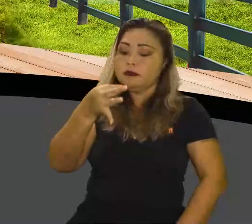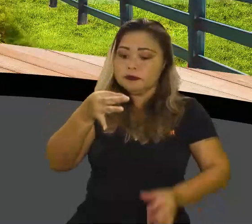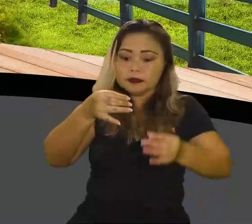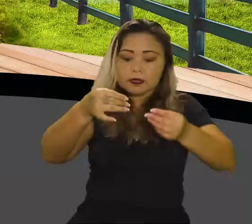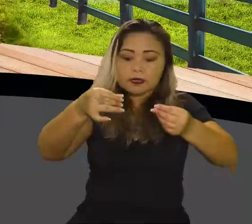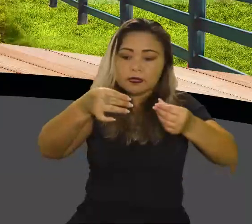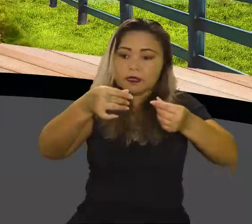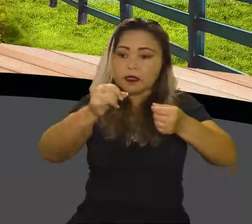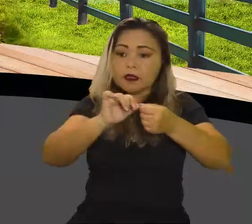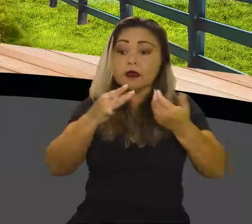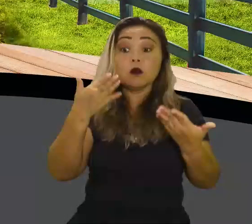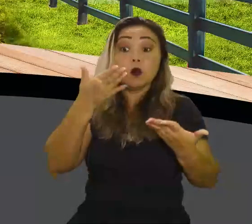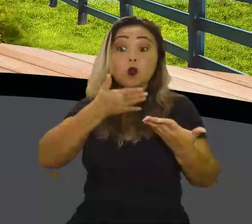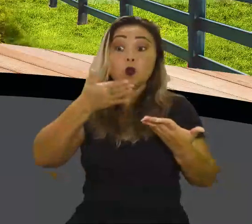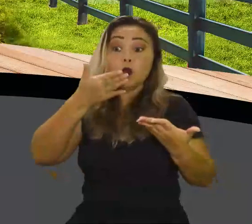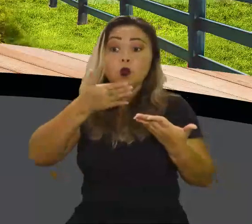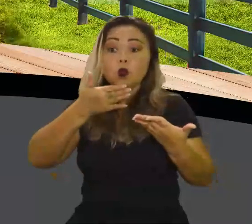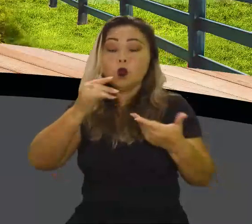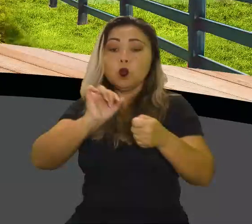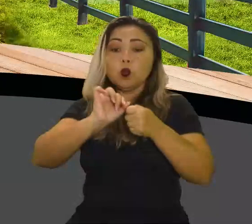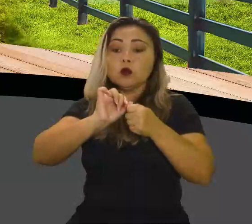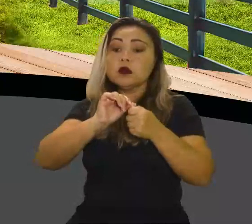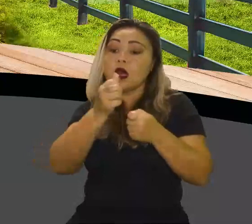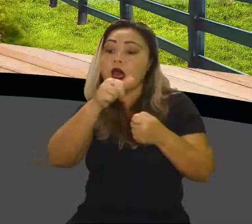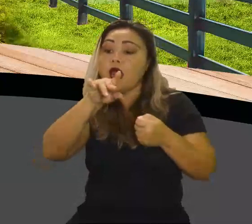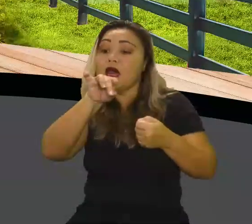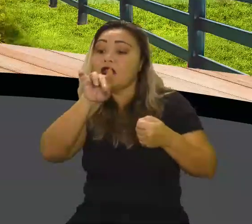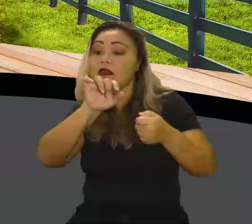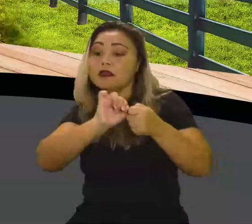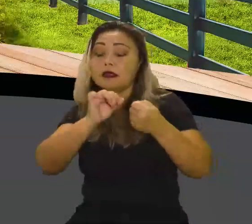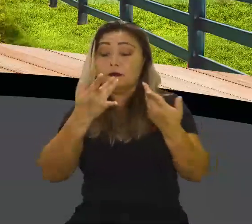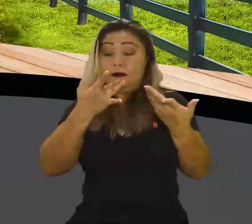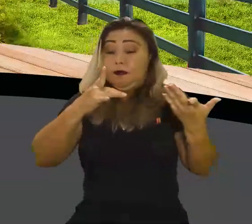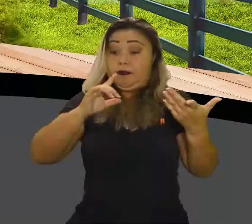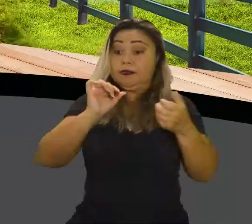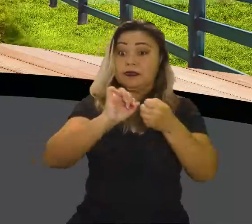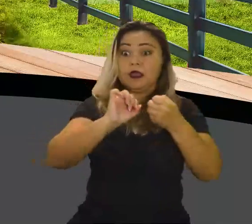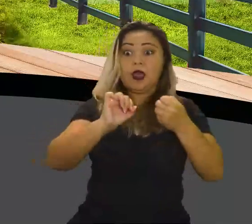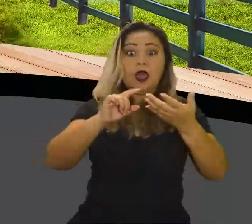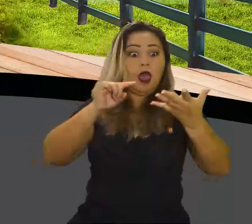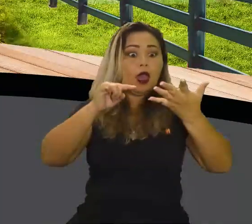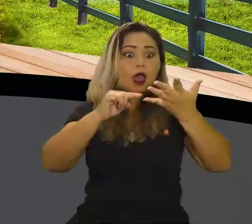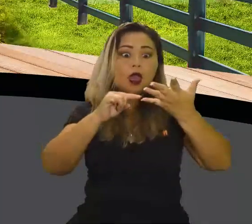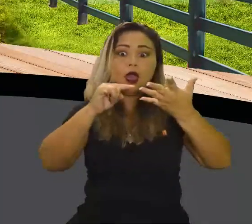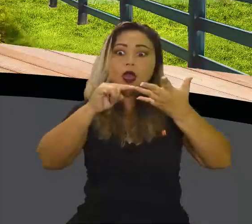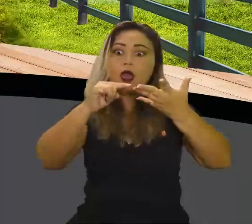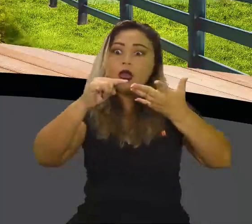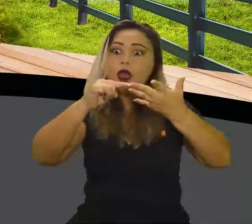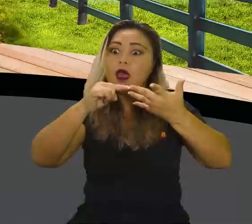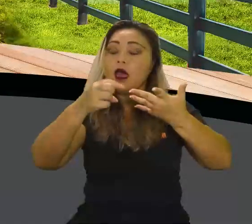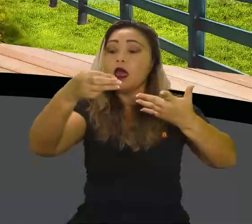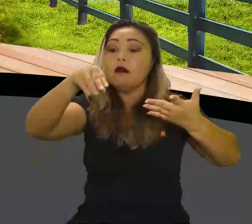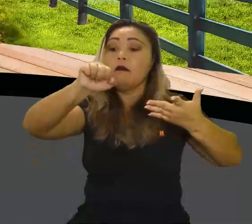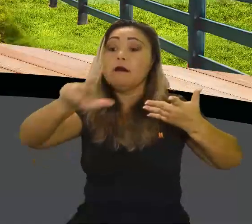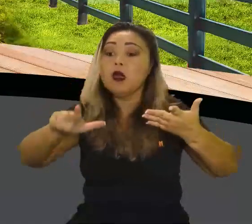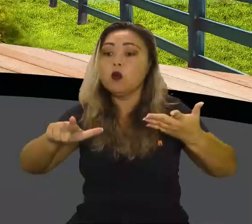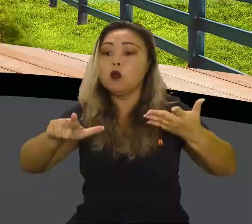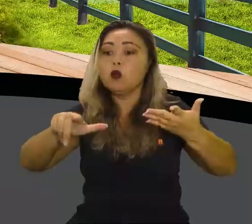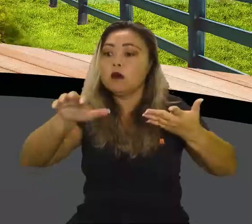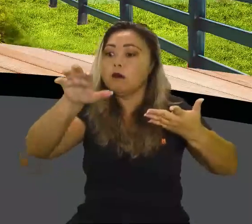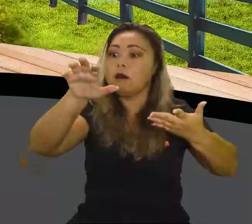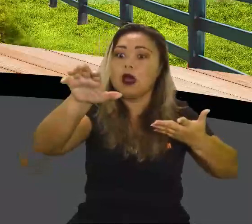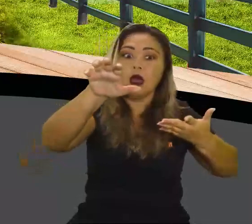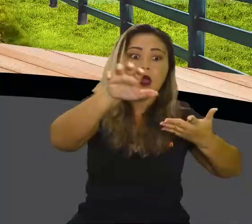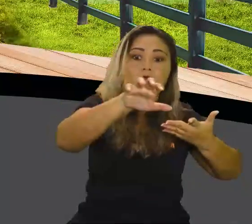textura, doçura, acidez, que caracteriza cada mel que representa em